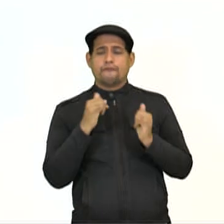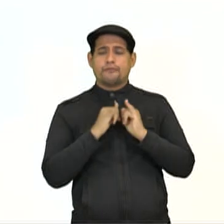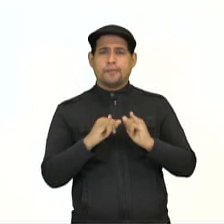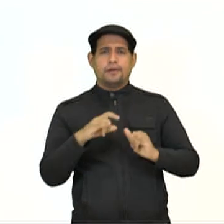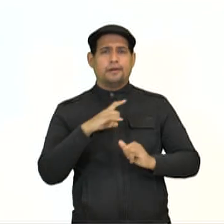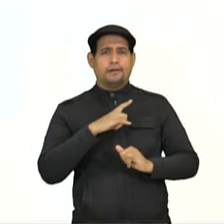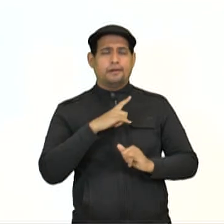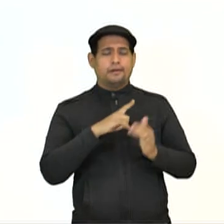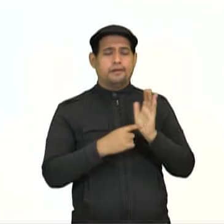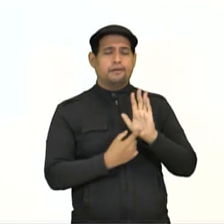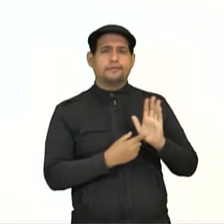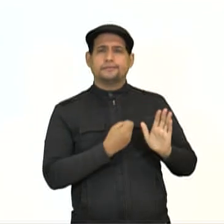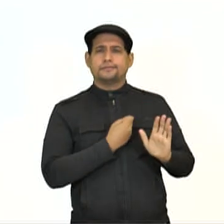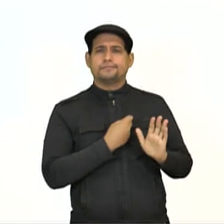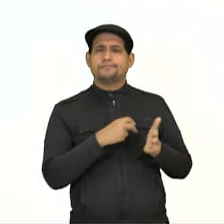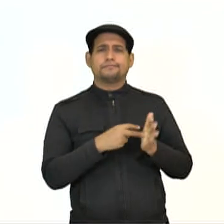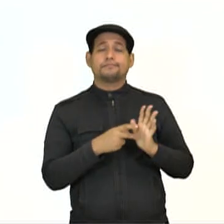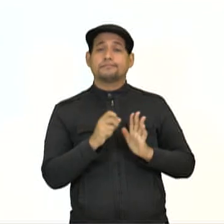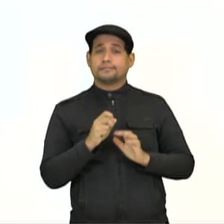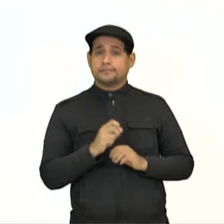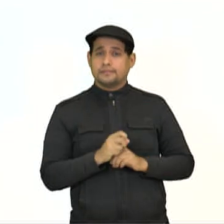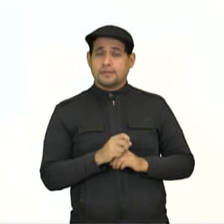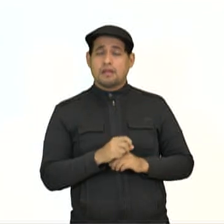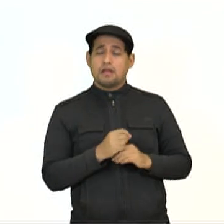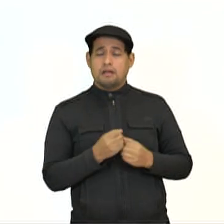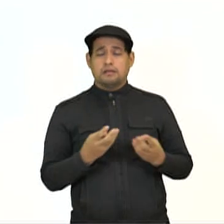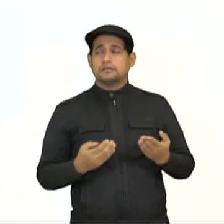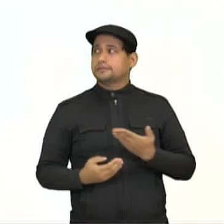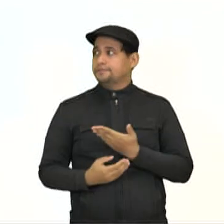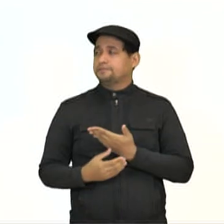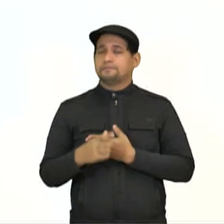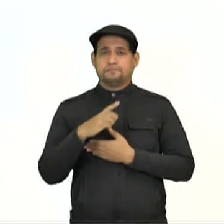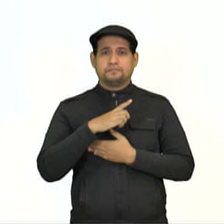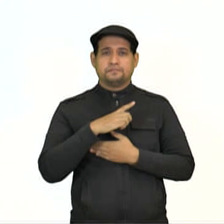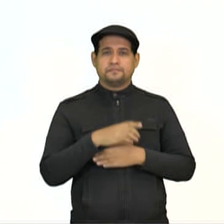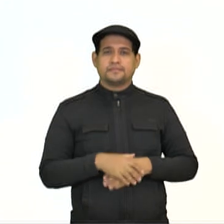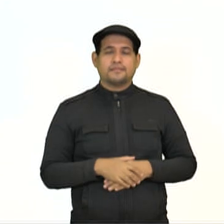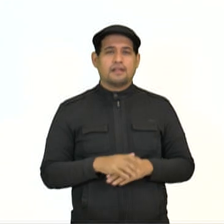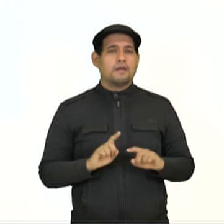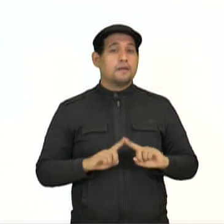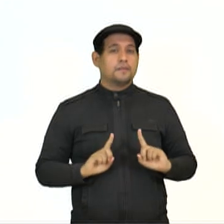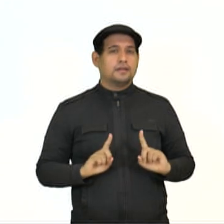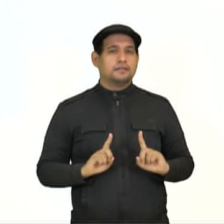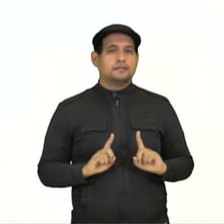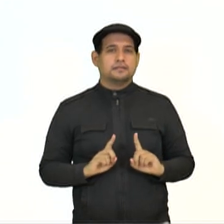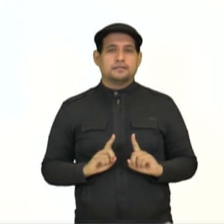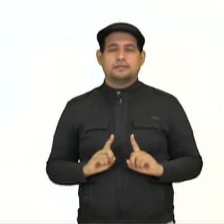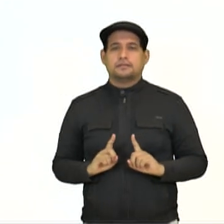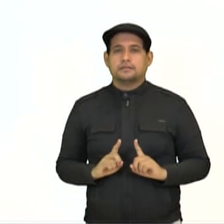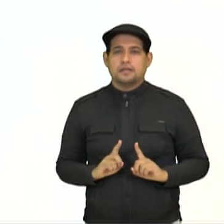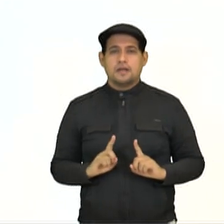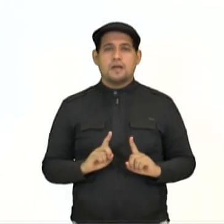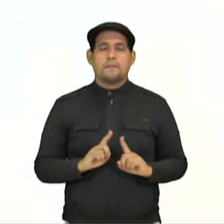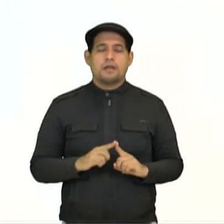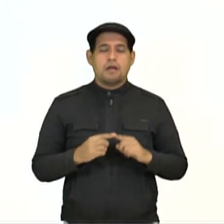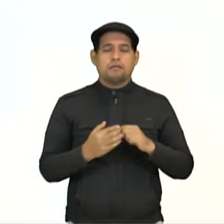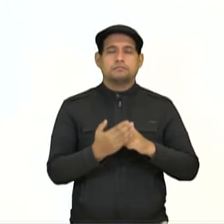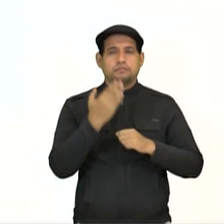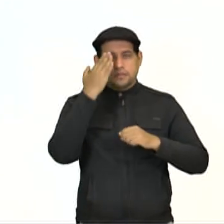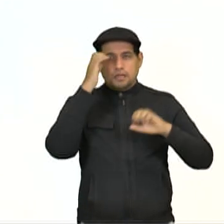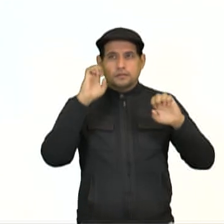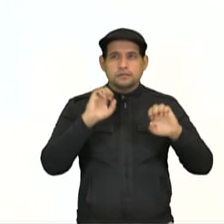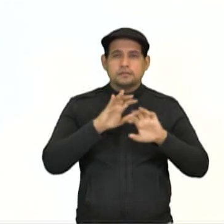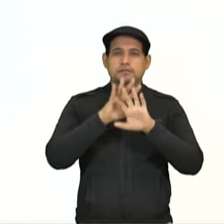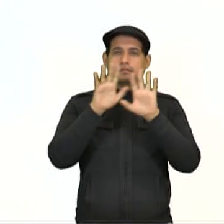informações que traziam números seriam essas aqui, ok? Bom, para ajudar